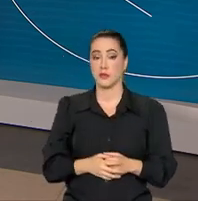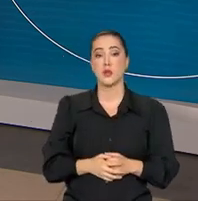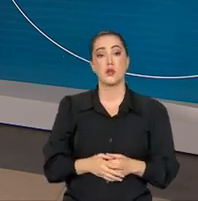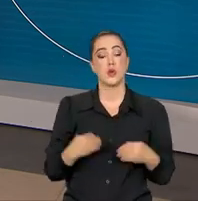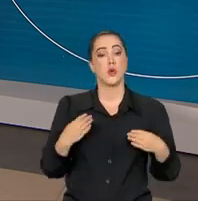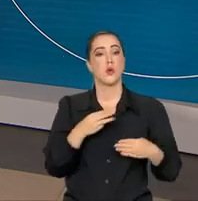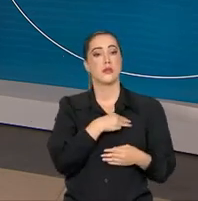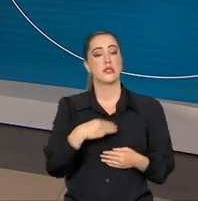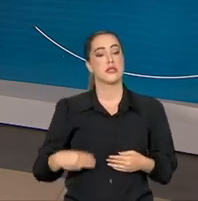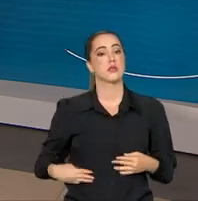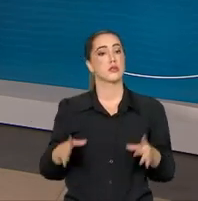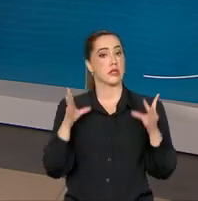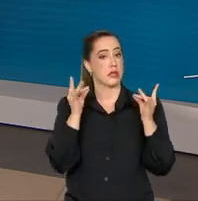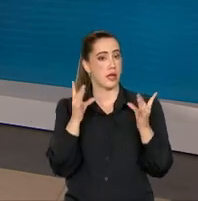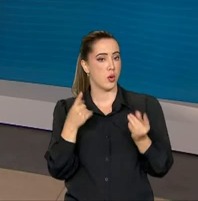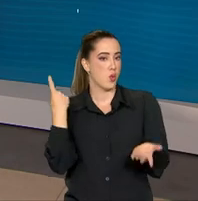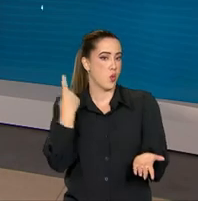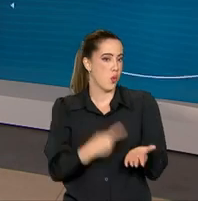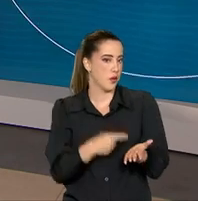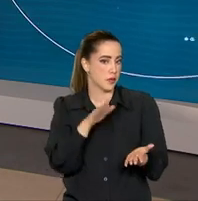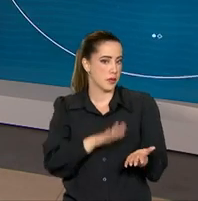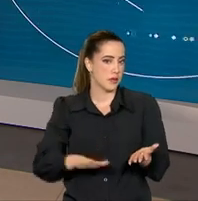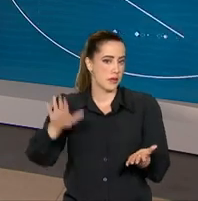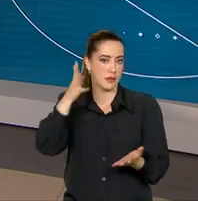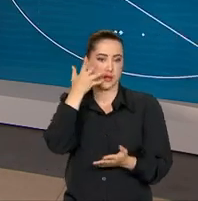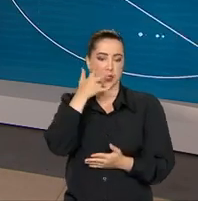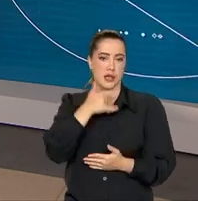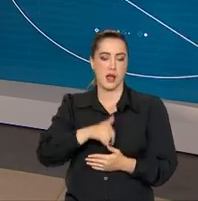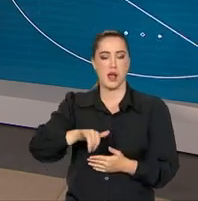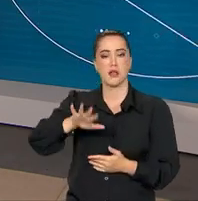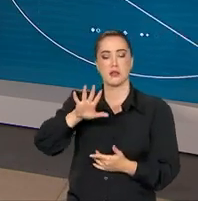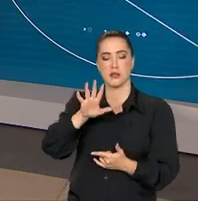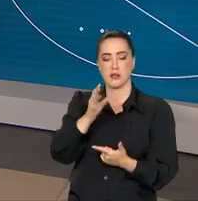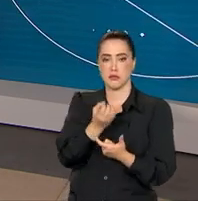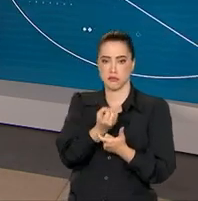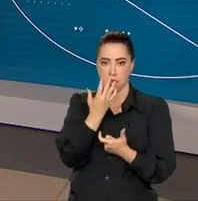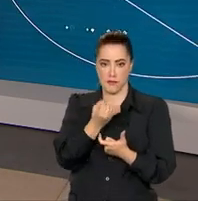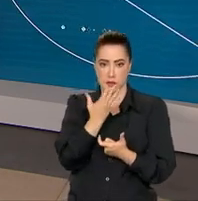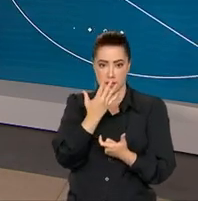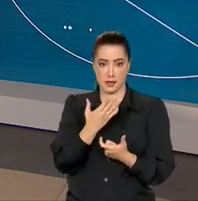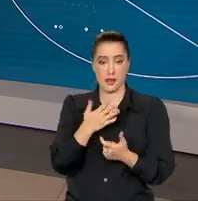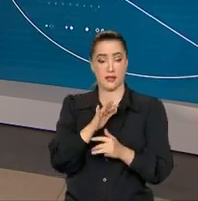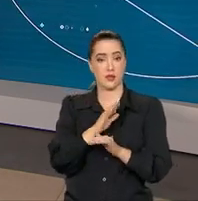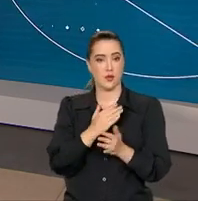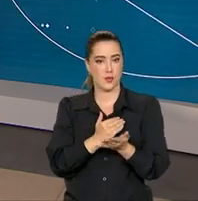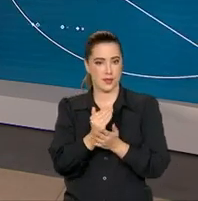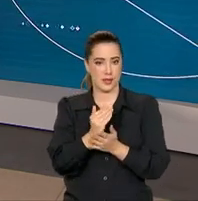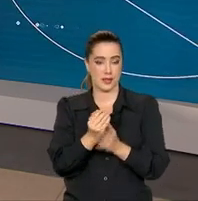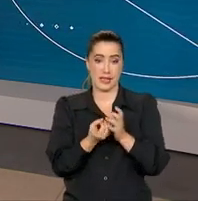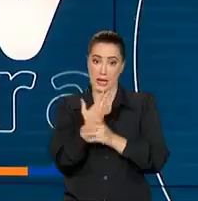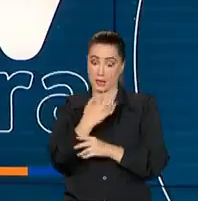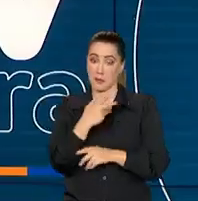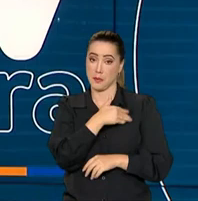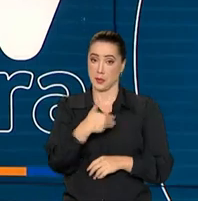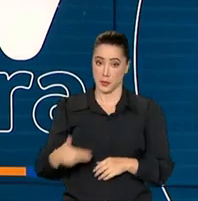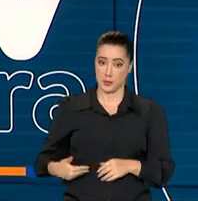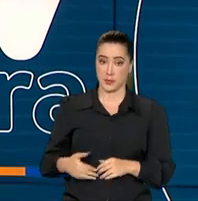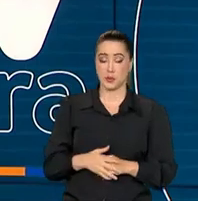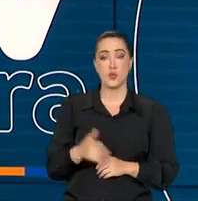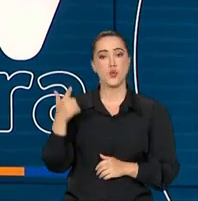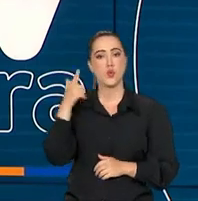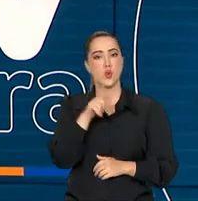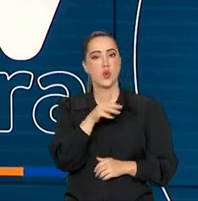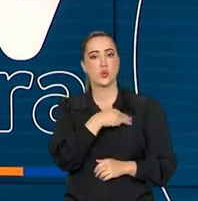O ministro destacou o compromisso nacional Criança Alfabetizada, lançada pelo governo.